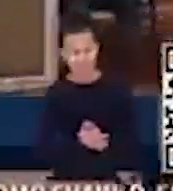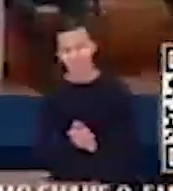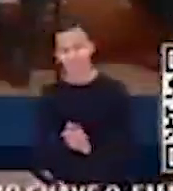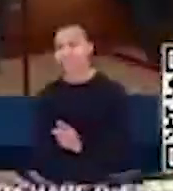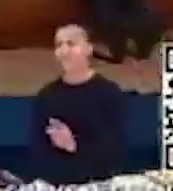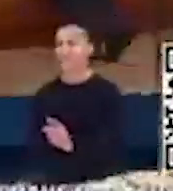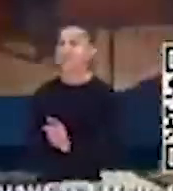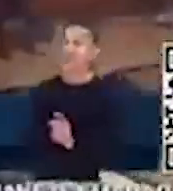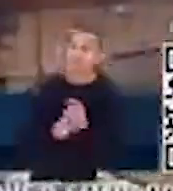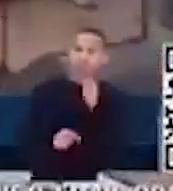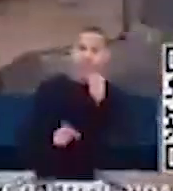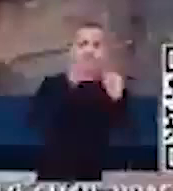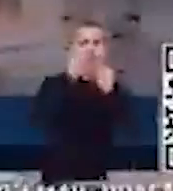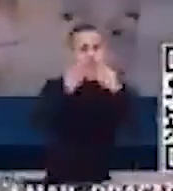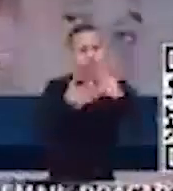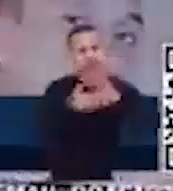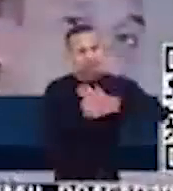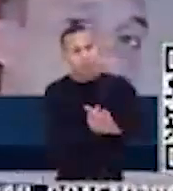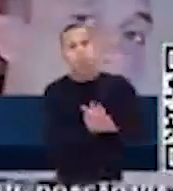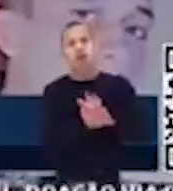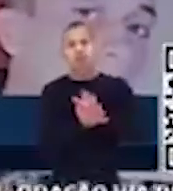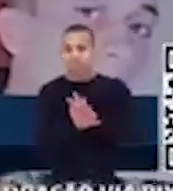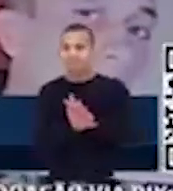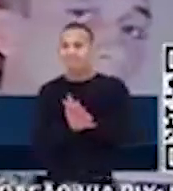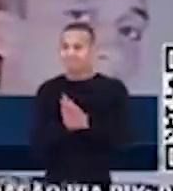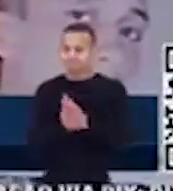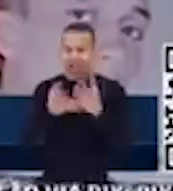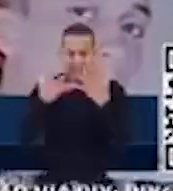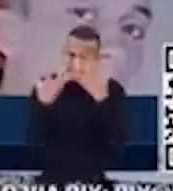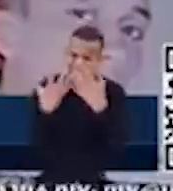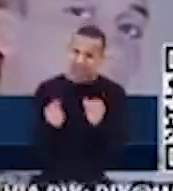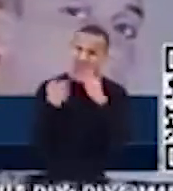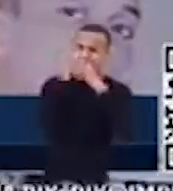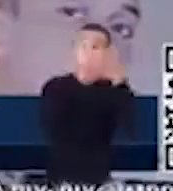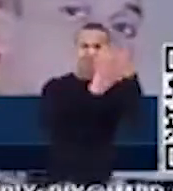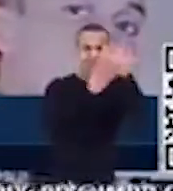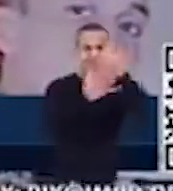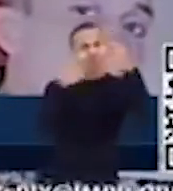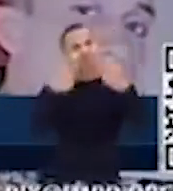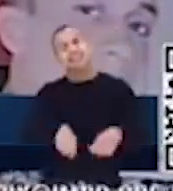Drogas matam, aceite a Jesus.